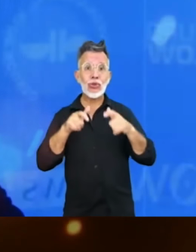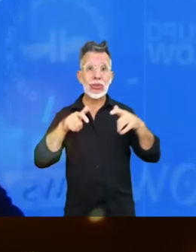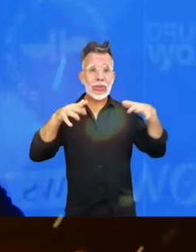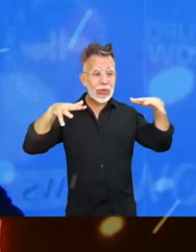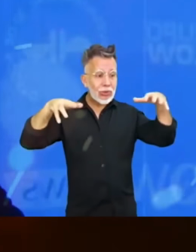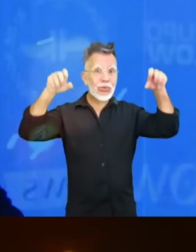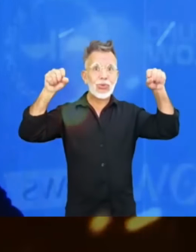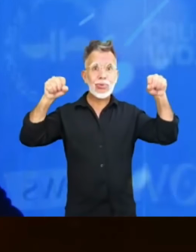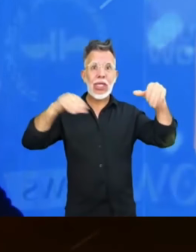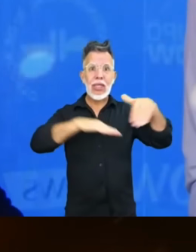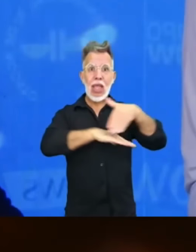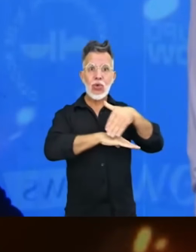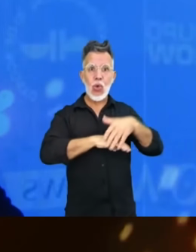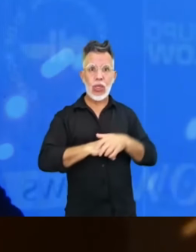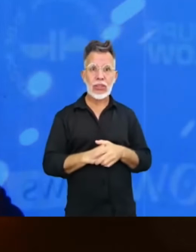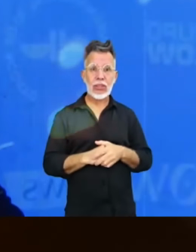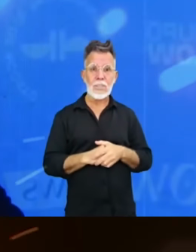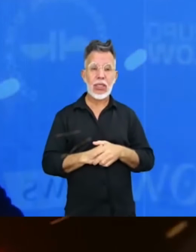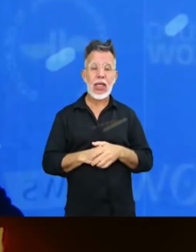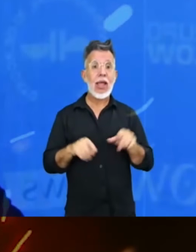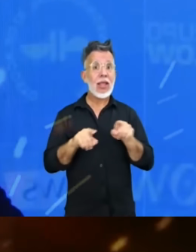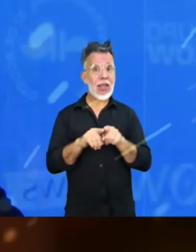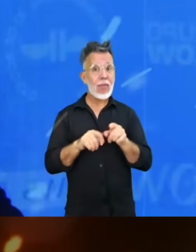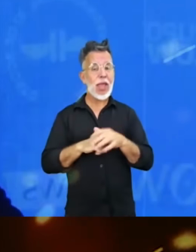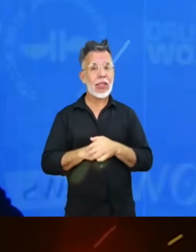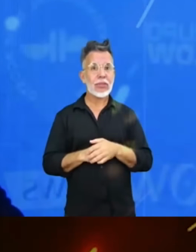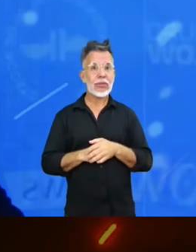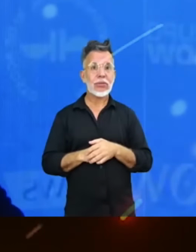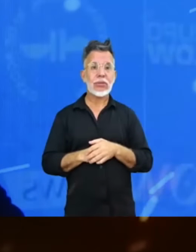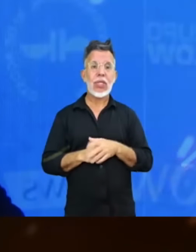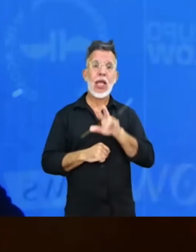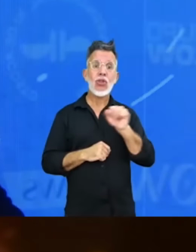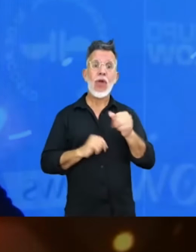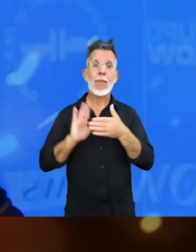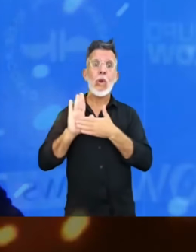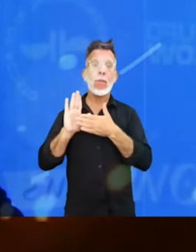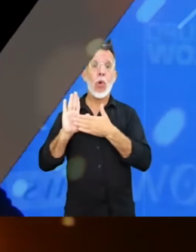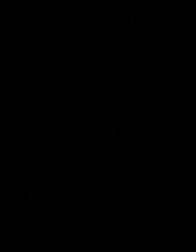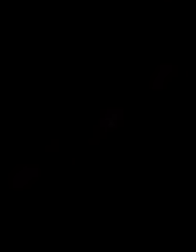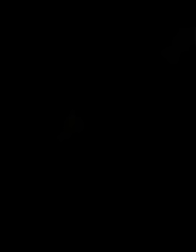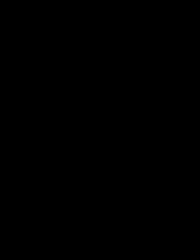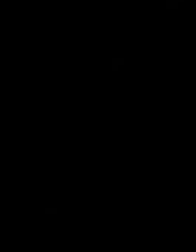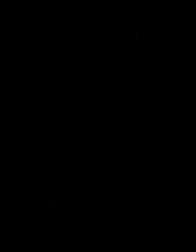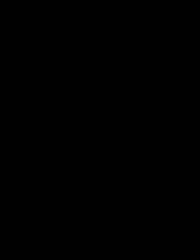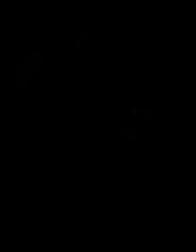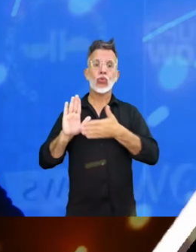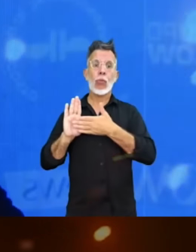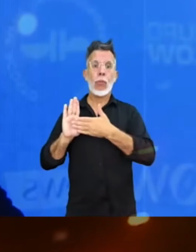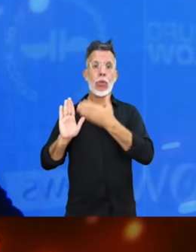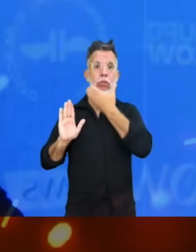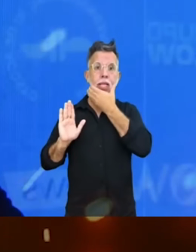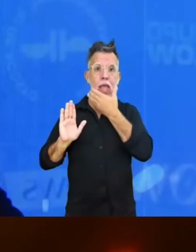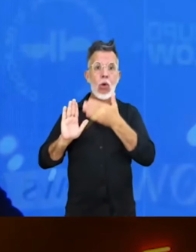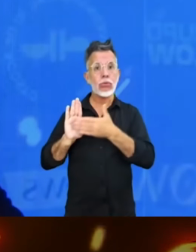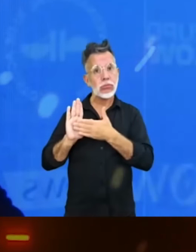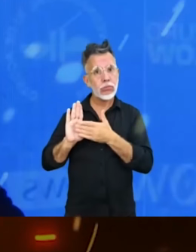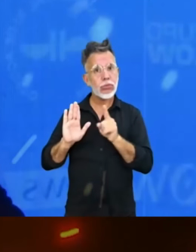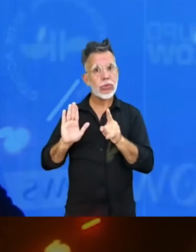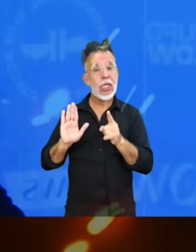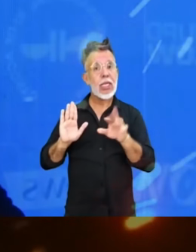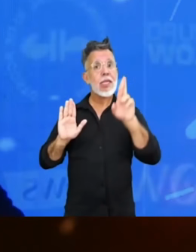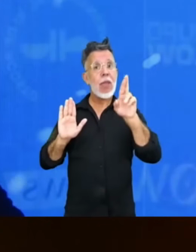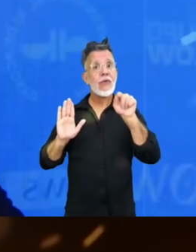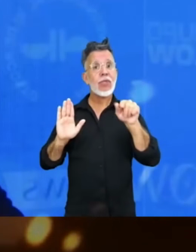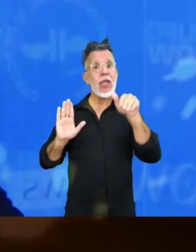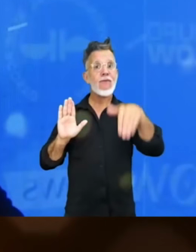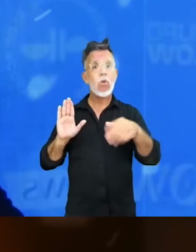gente não tem na Gestão Pública é que nós vamos propor eu tô propondo e espero que você vote nisso no 28 uma reciclagem com todos os homens